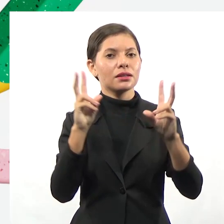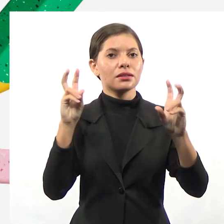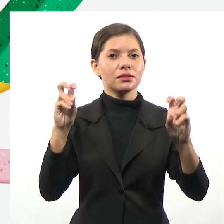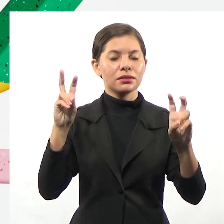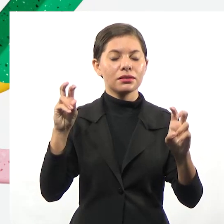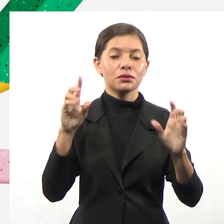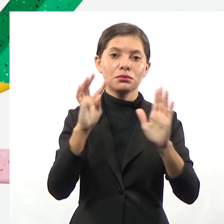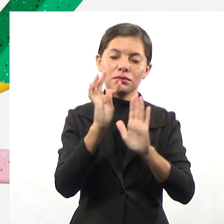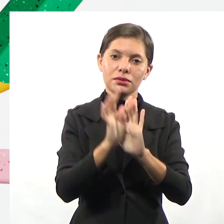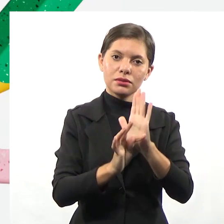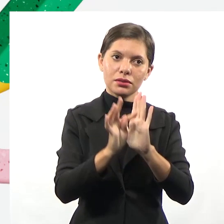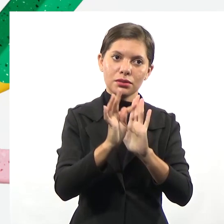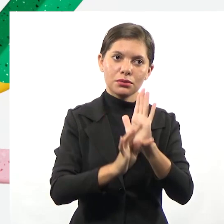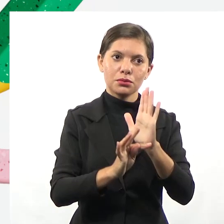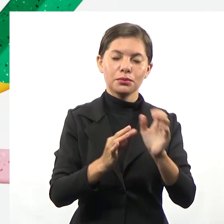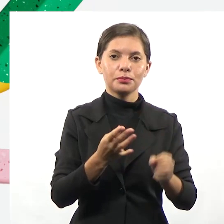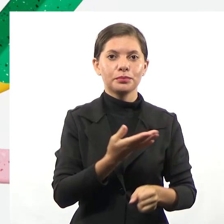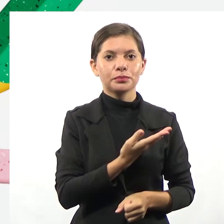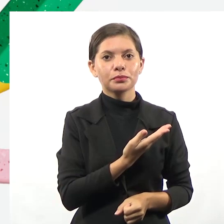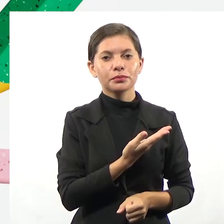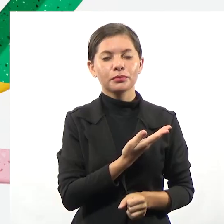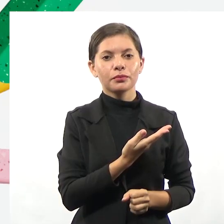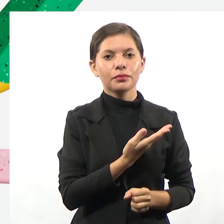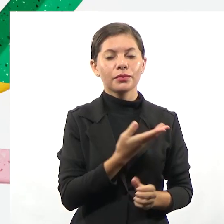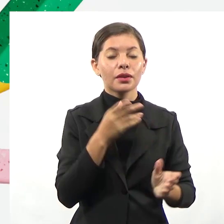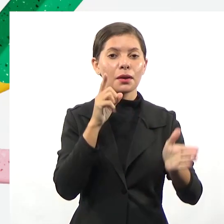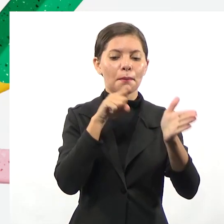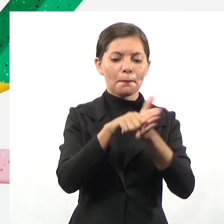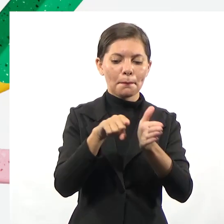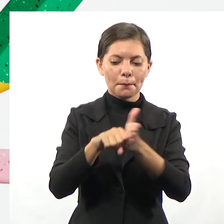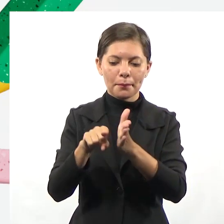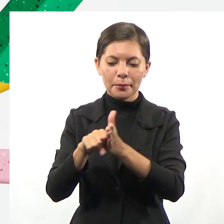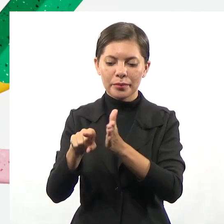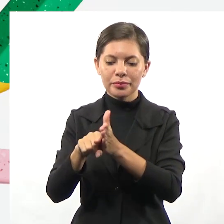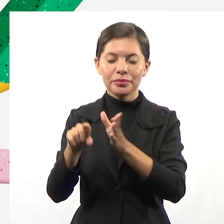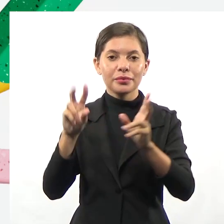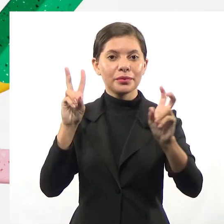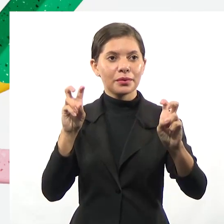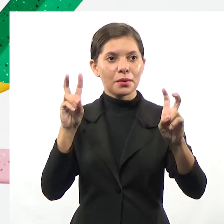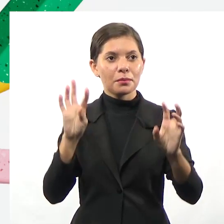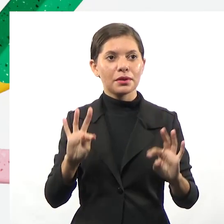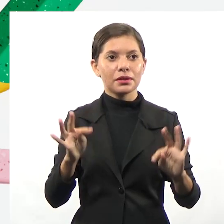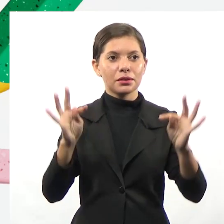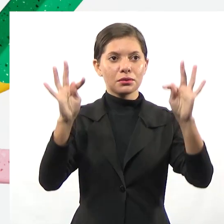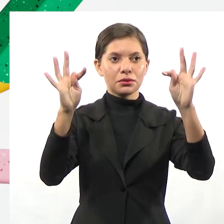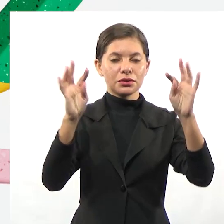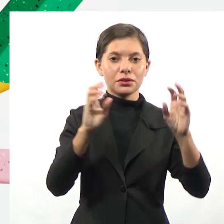sempre cito o texto do José Manuel Moran, que é um proeminente pesquisador